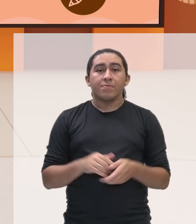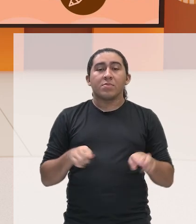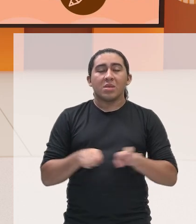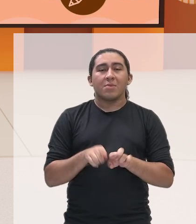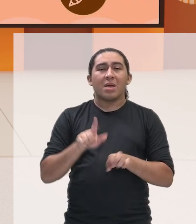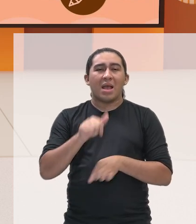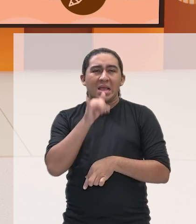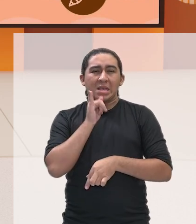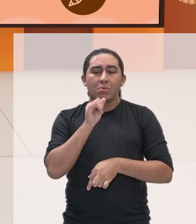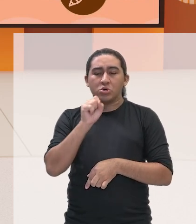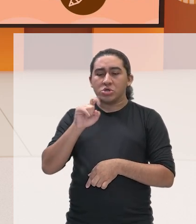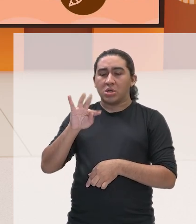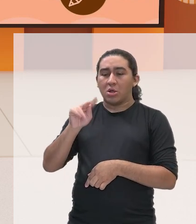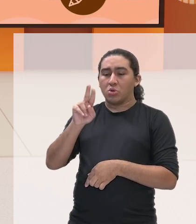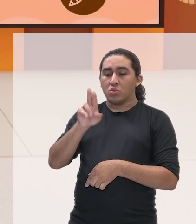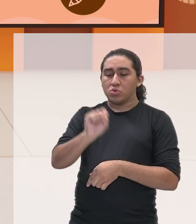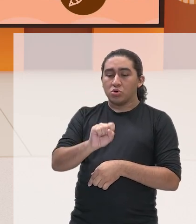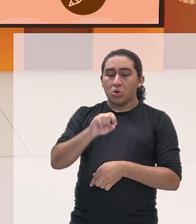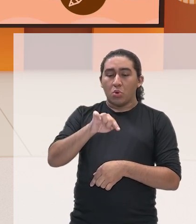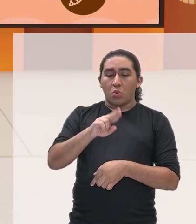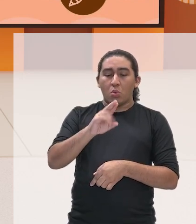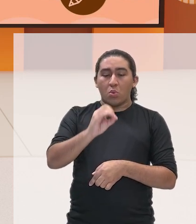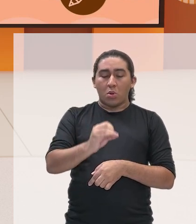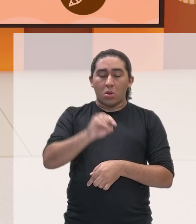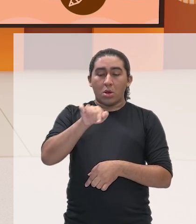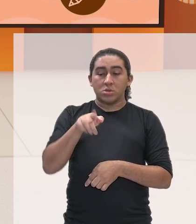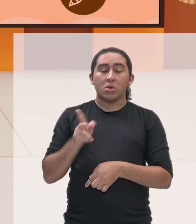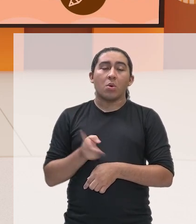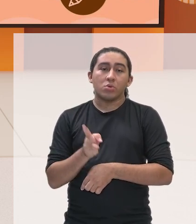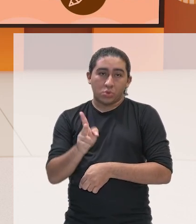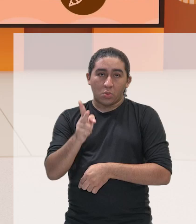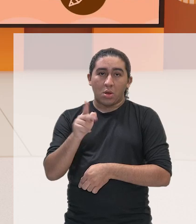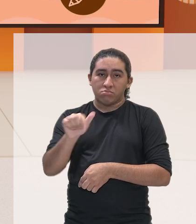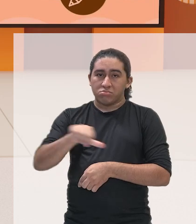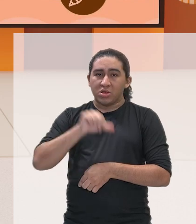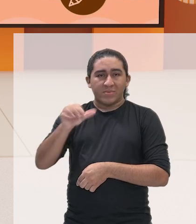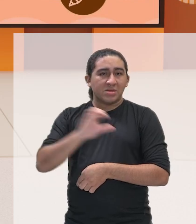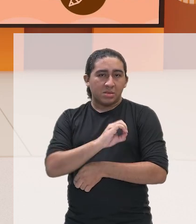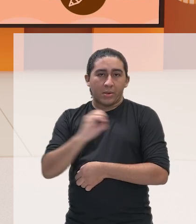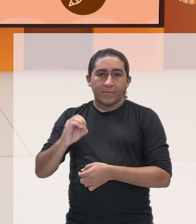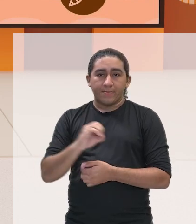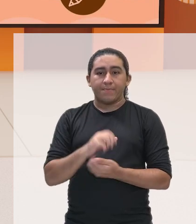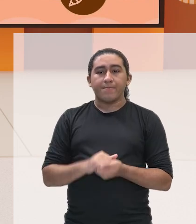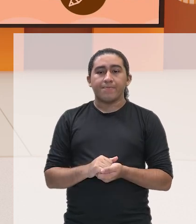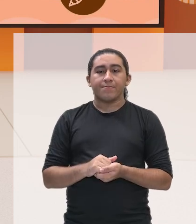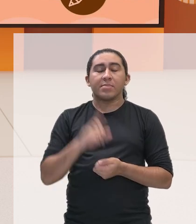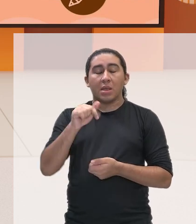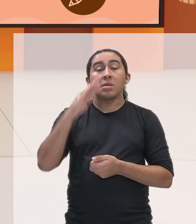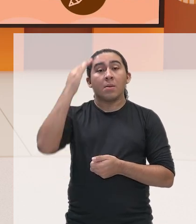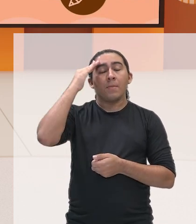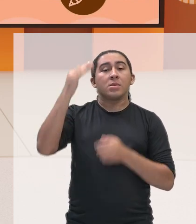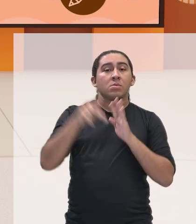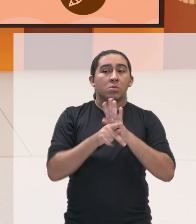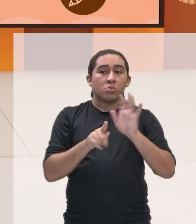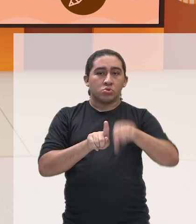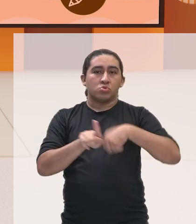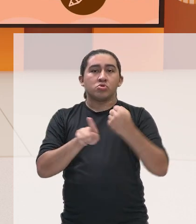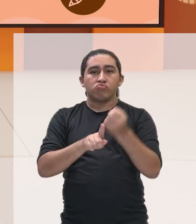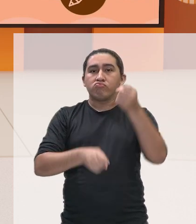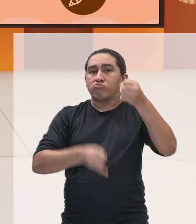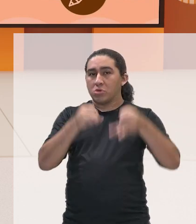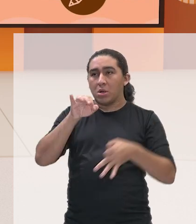quo, né? A situação que está, permanecer dessa maneira. Então, a princípio, a sociologia vai trazer